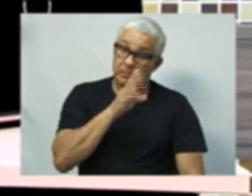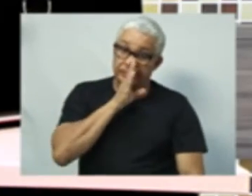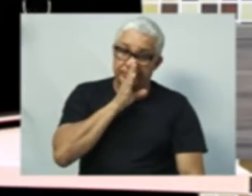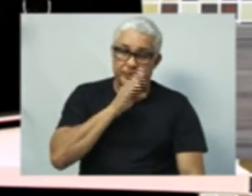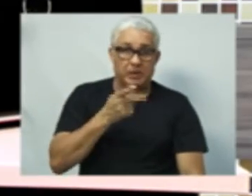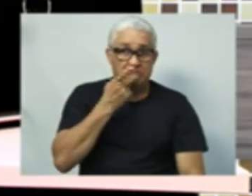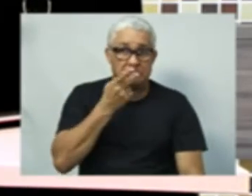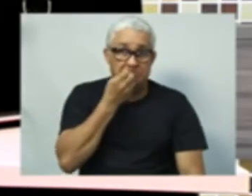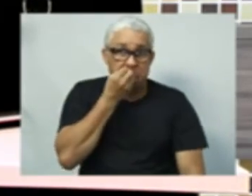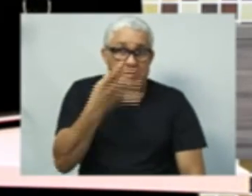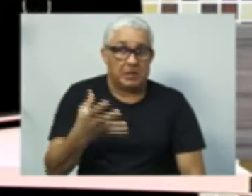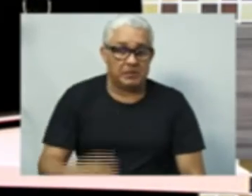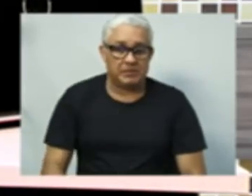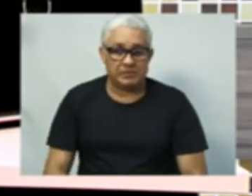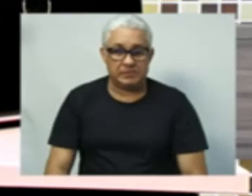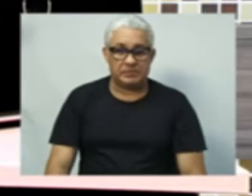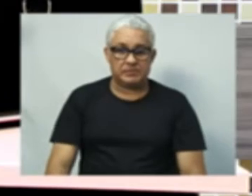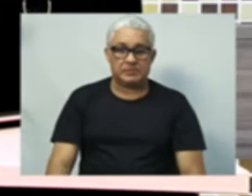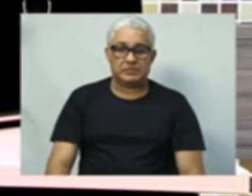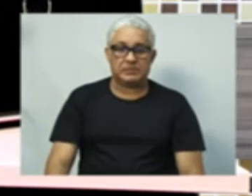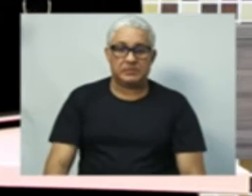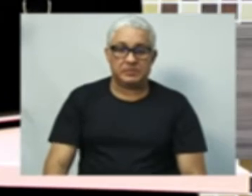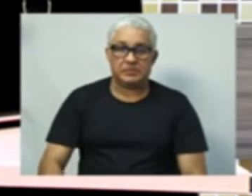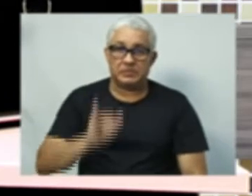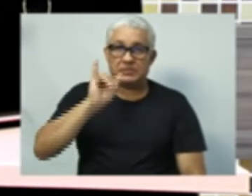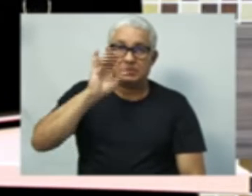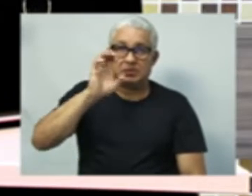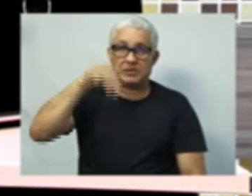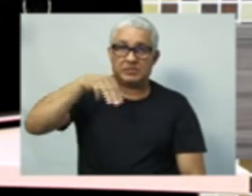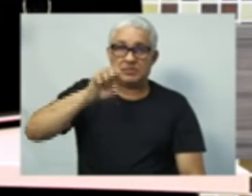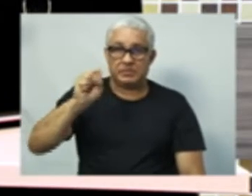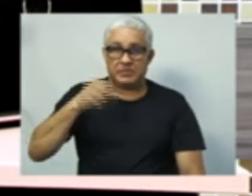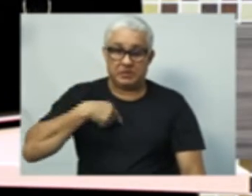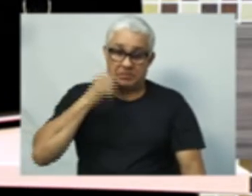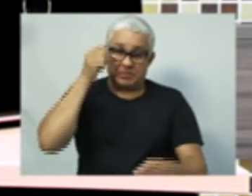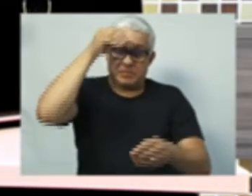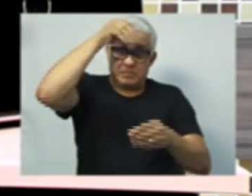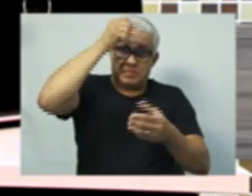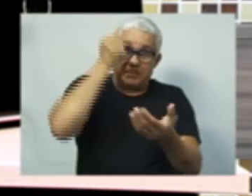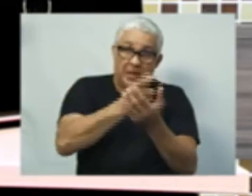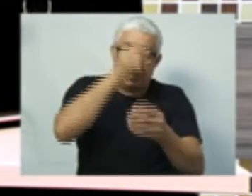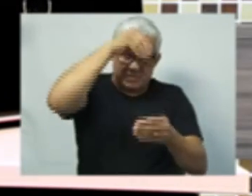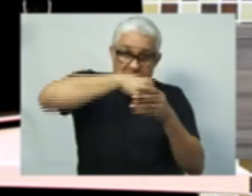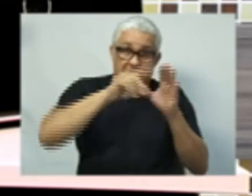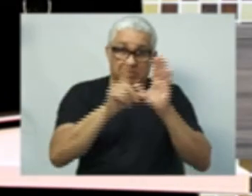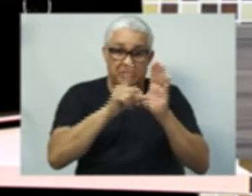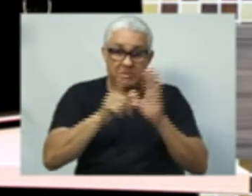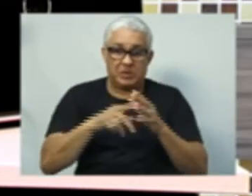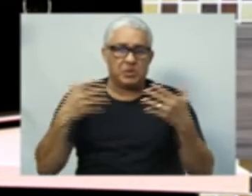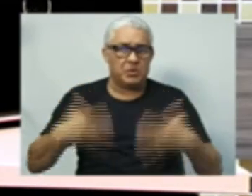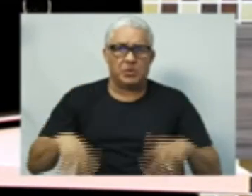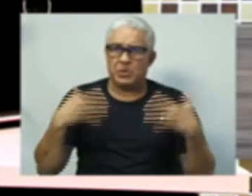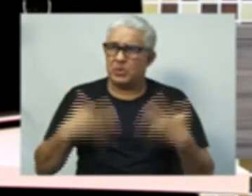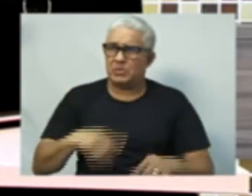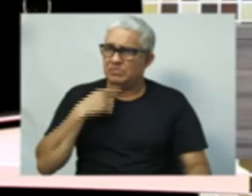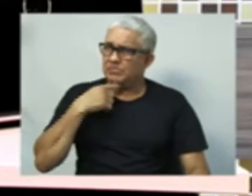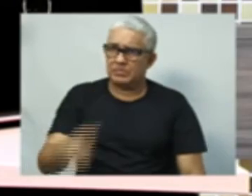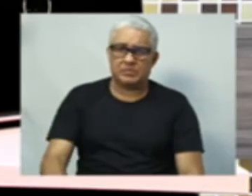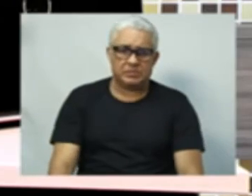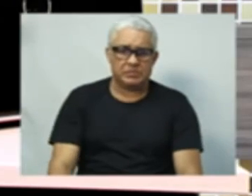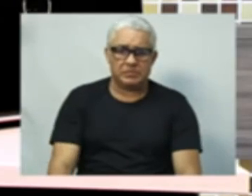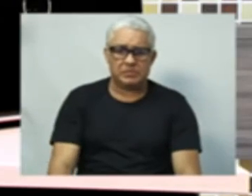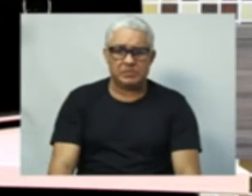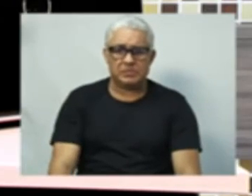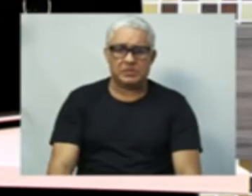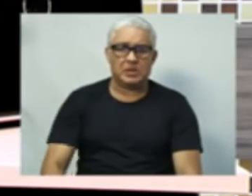falar. Rapaz, o tanto de ICMS que eu tenho que pagar aqui dentro dessa loja, olha, isso aqui não tem condições não, rapaz. Olha, às